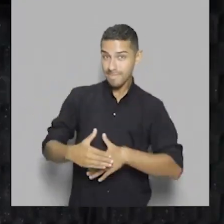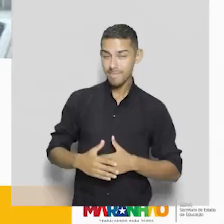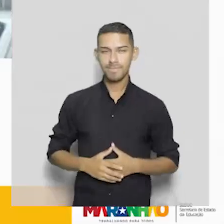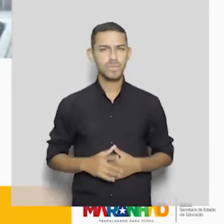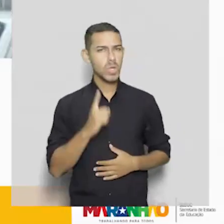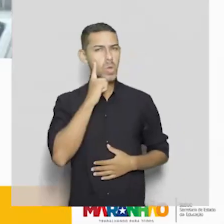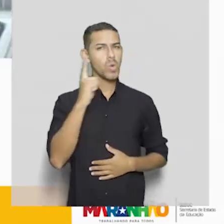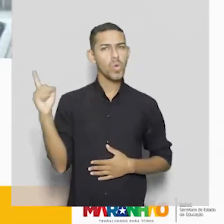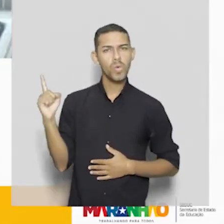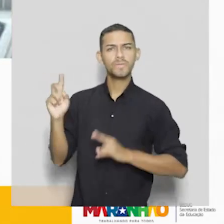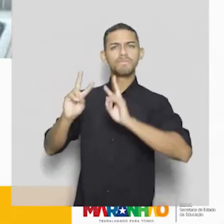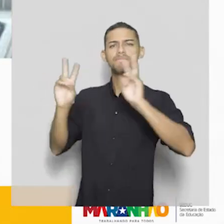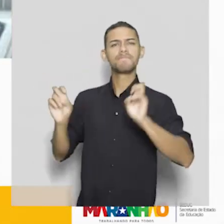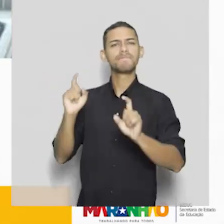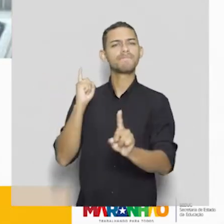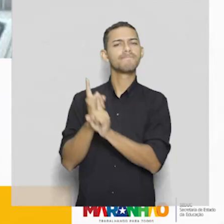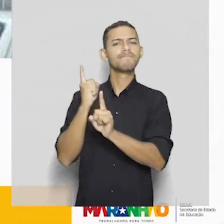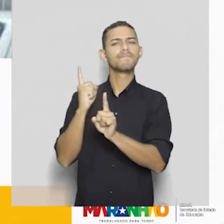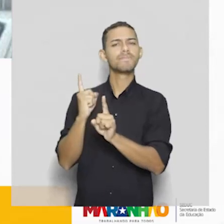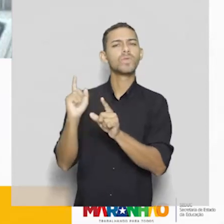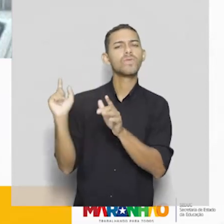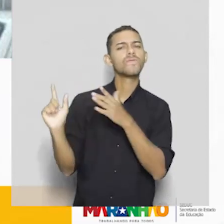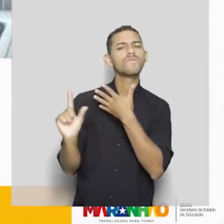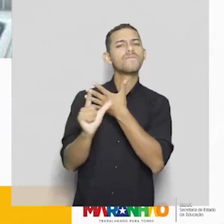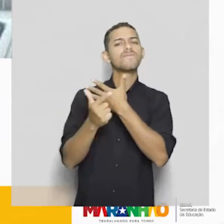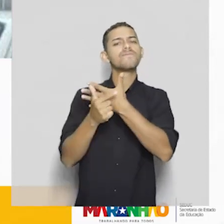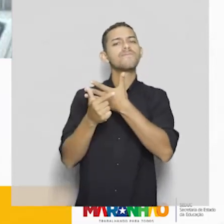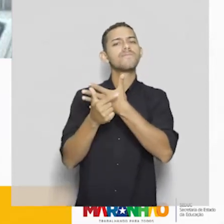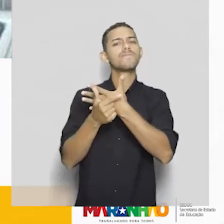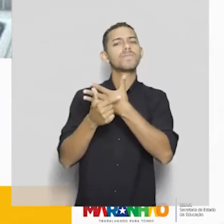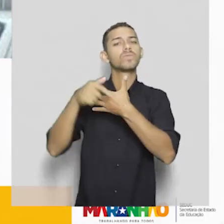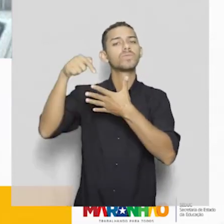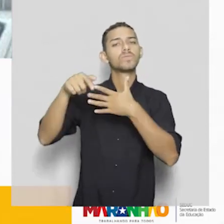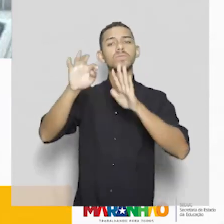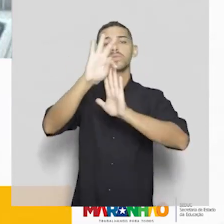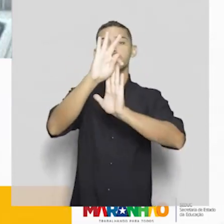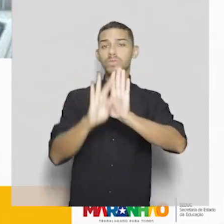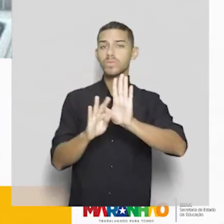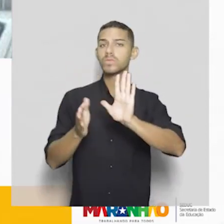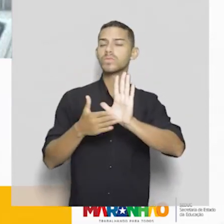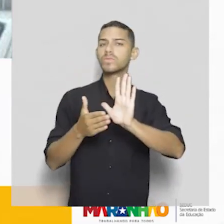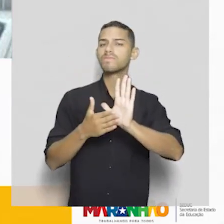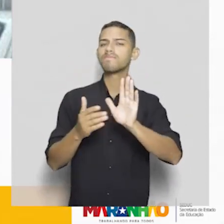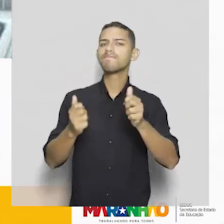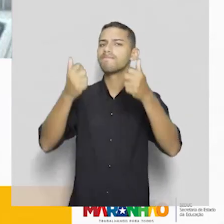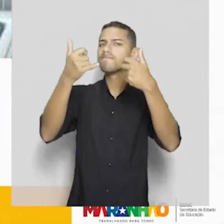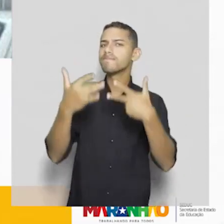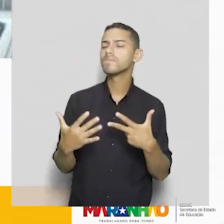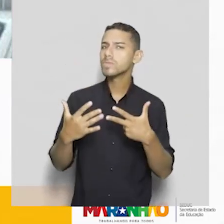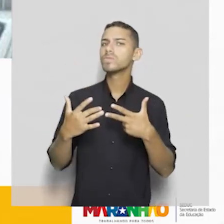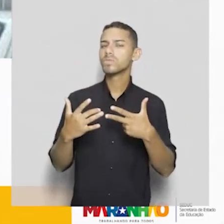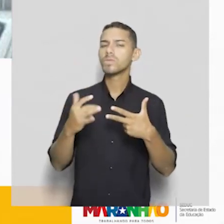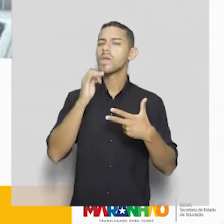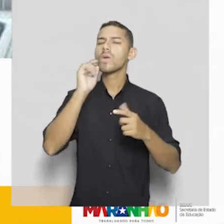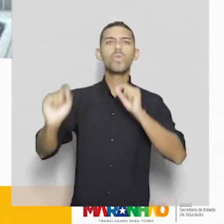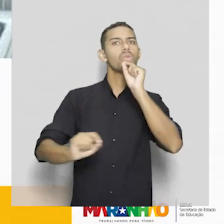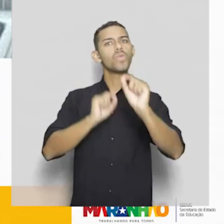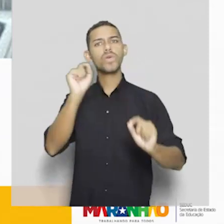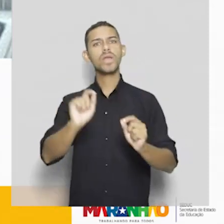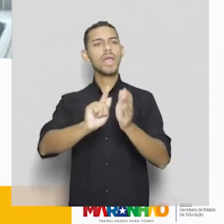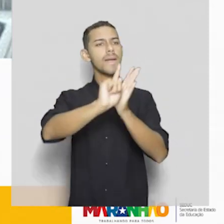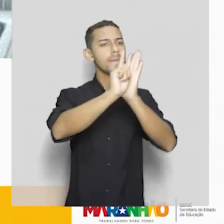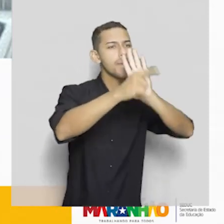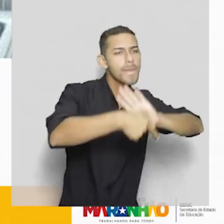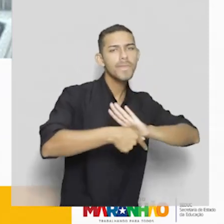Nós vamos falar de identificação de função do texto. A função do texto, o que é aquela palavra,